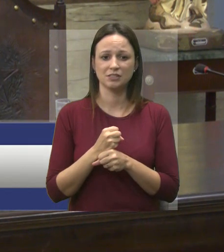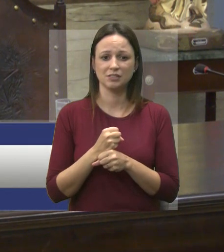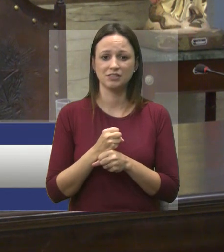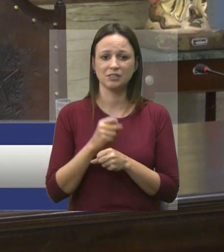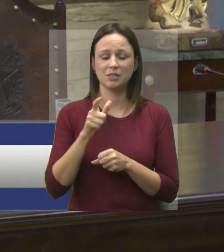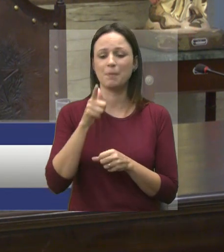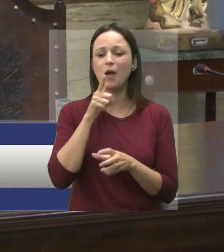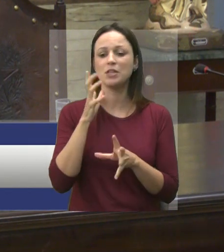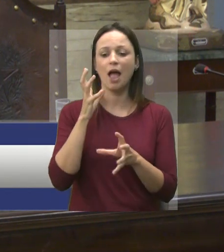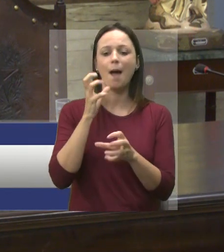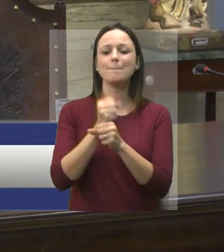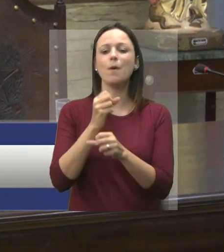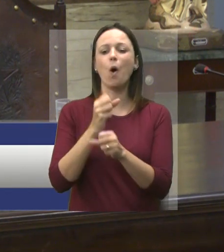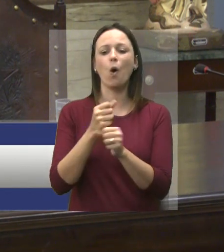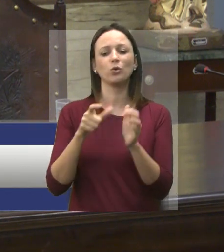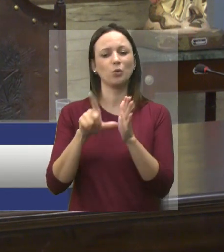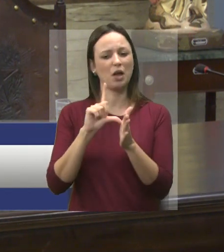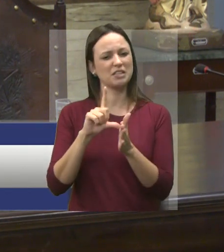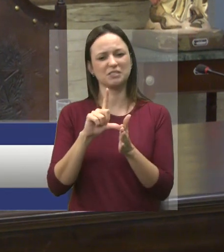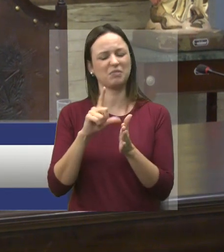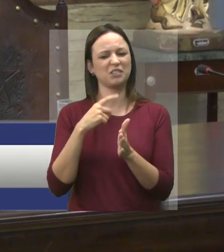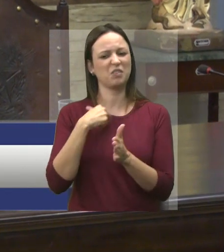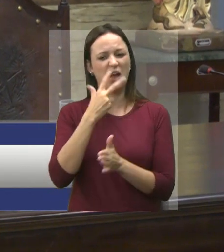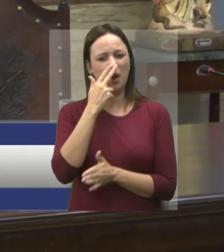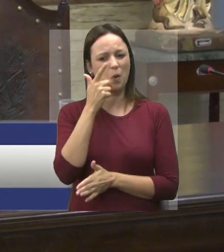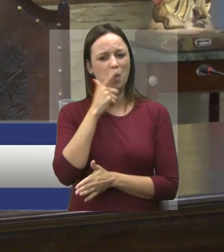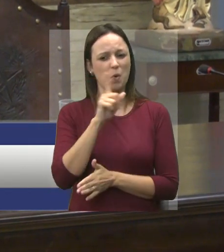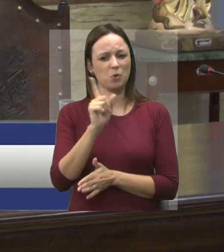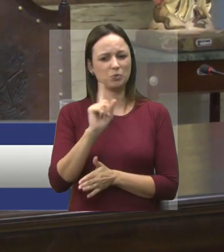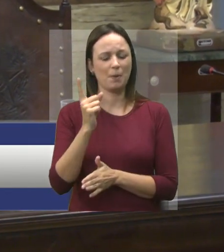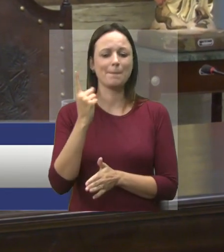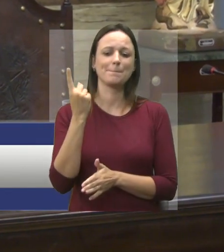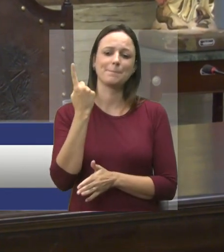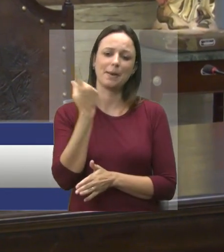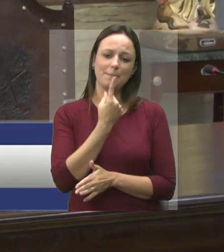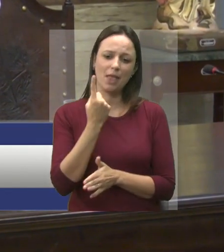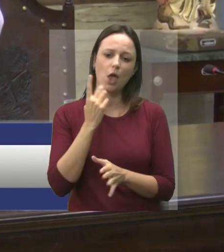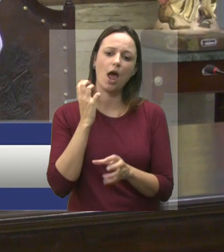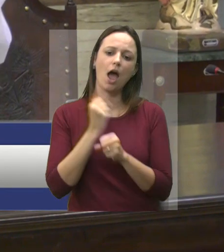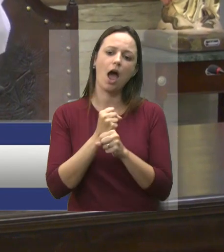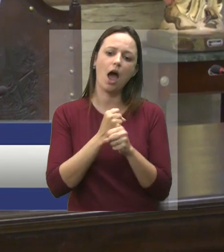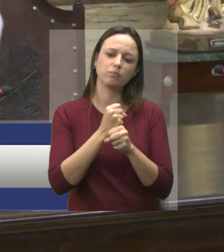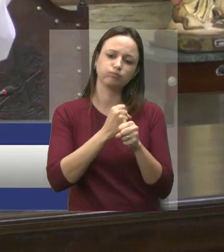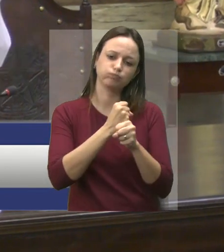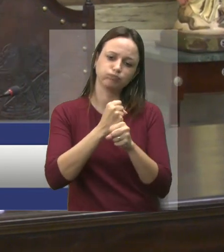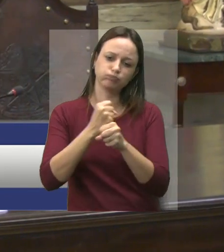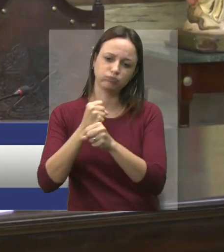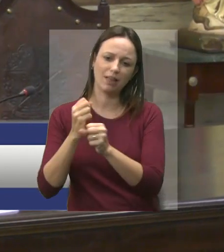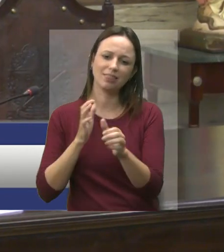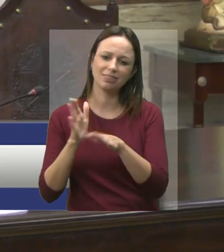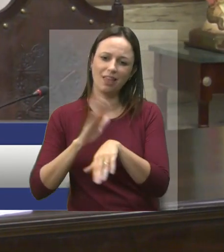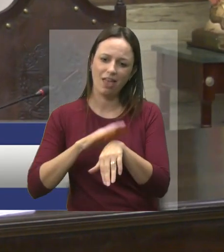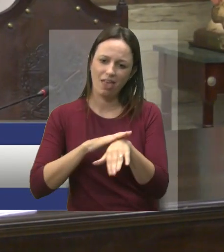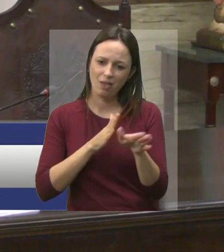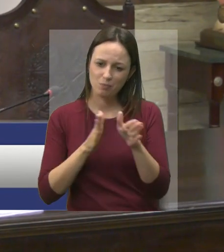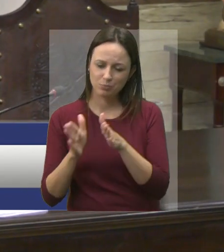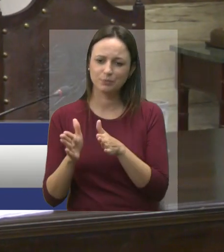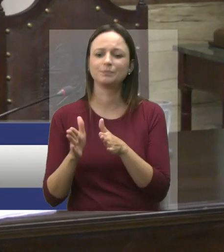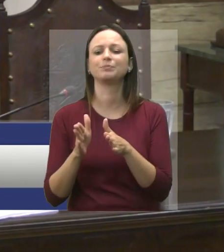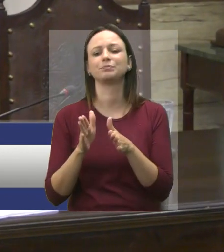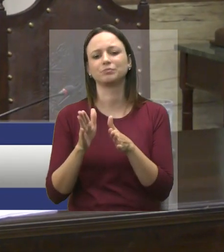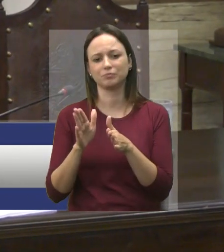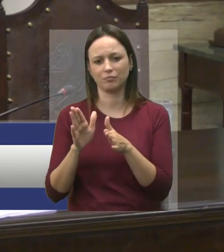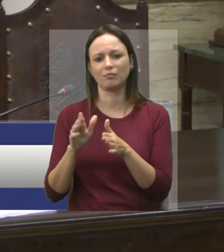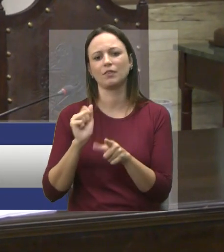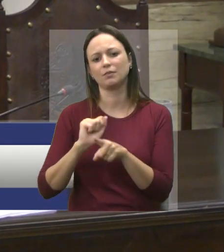nesse tipo de situação eu acredito que não. Ele vai completar primeiro o tempo do que a somatória do tempo mais a contribuição